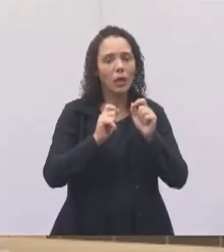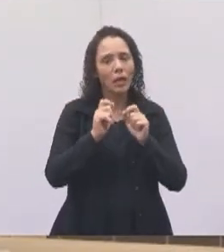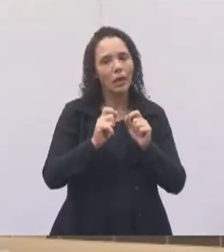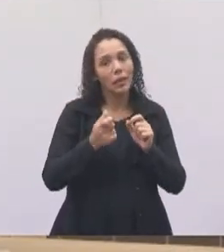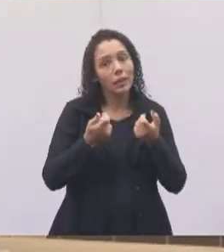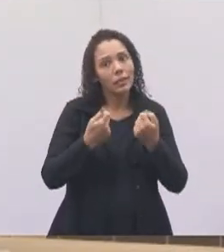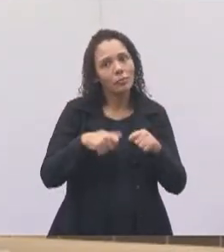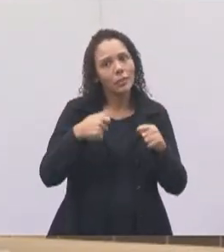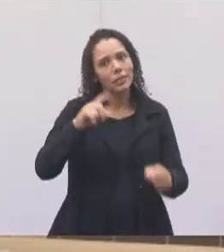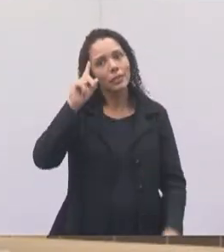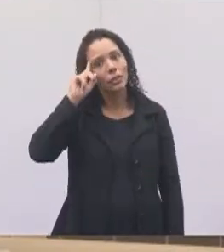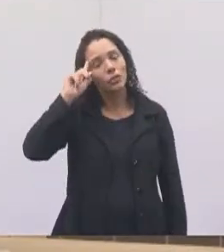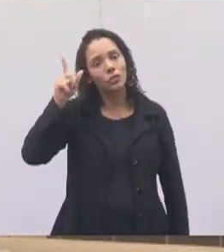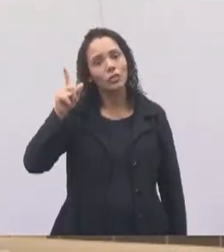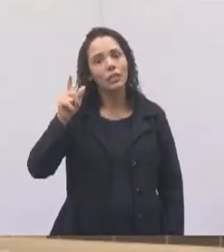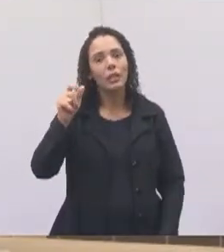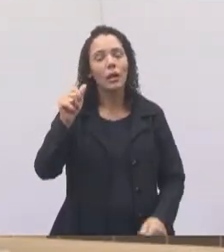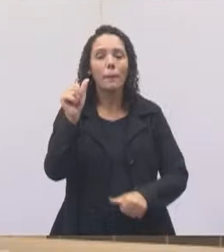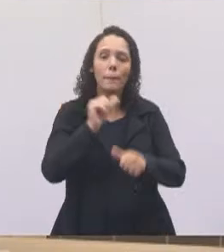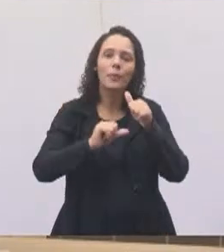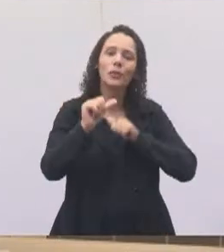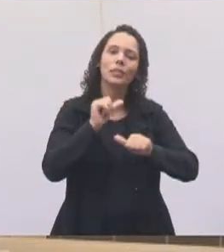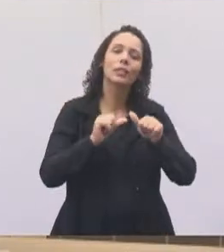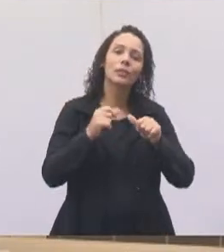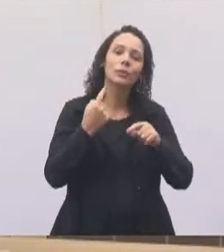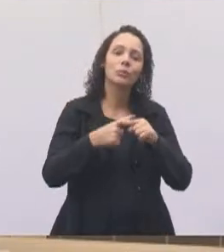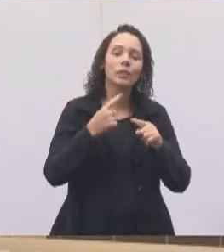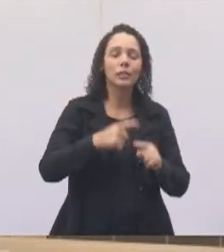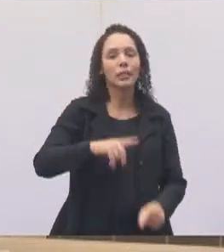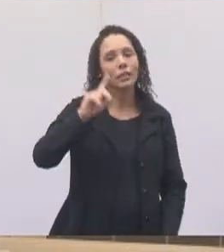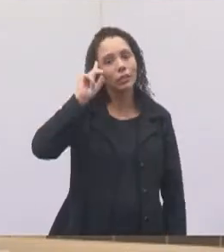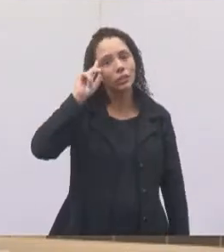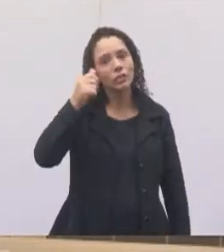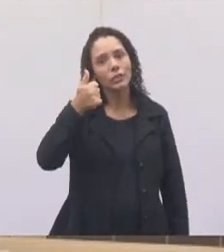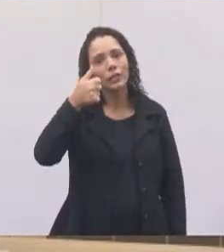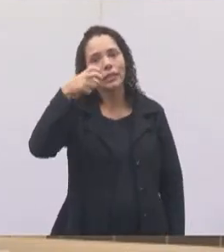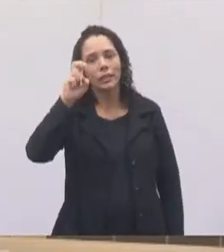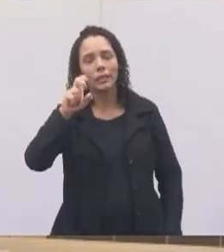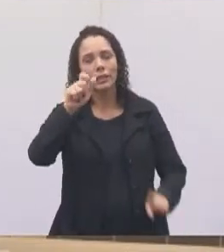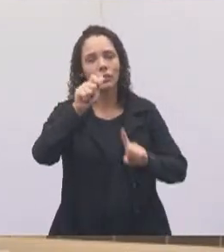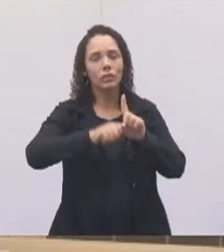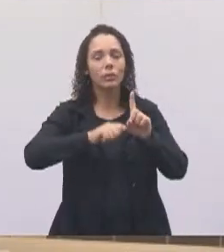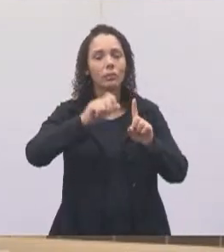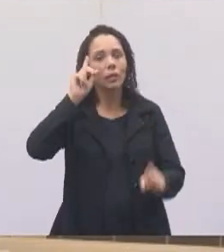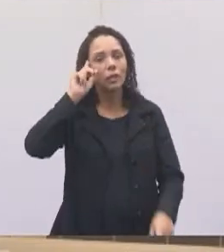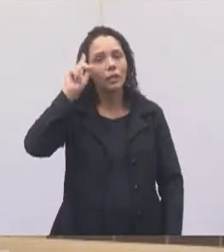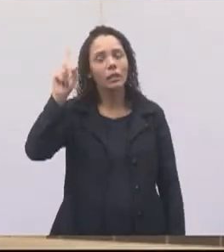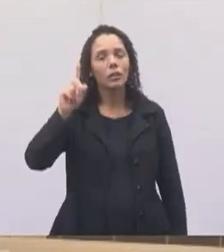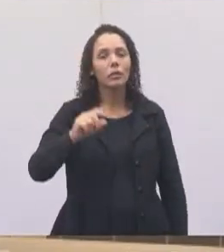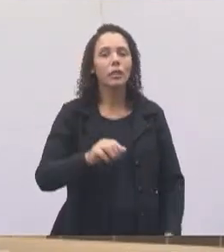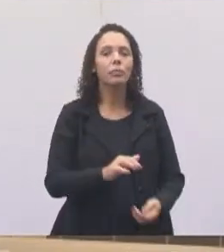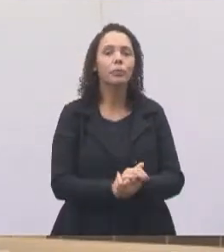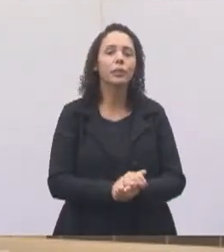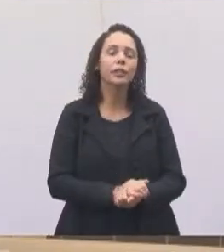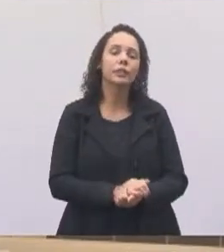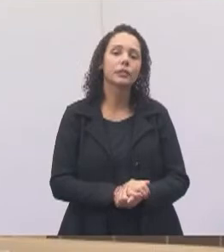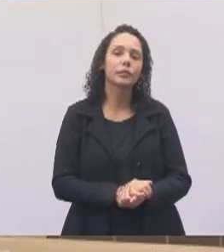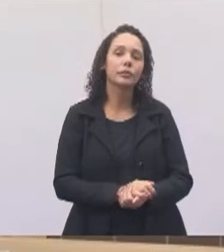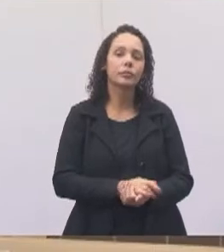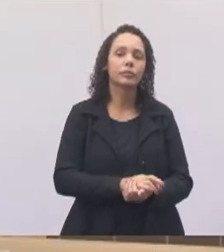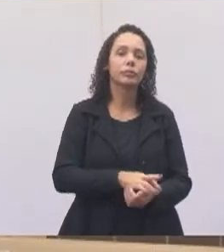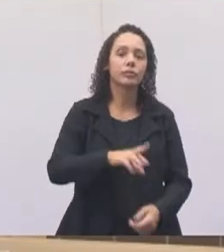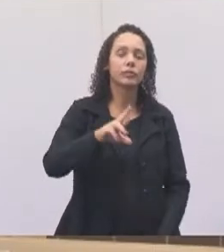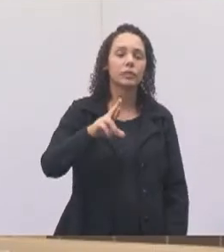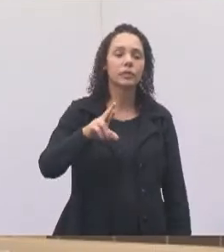quê? 15 de novembro é o Dia da República, e já tem o dia estadual que institui a questão da liberdade religiosa